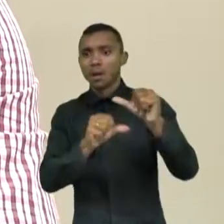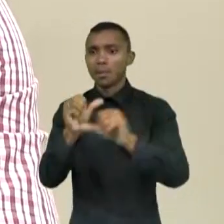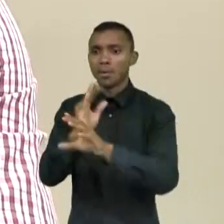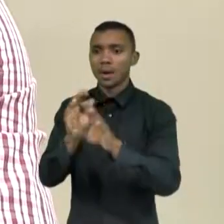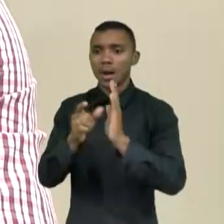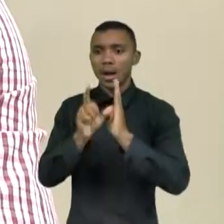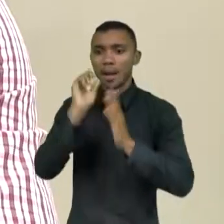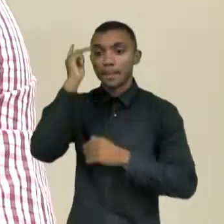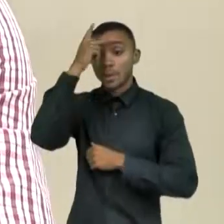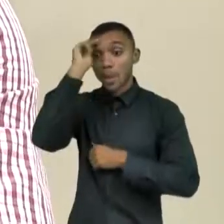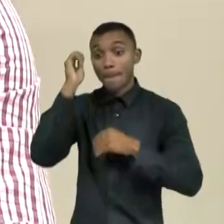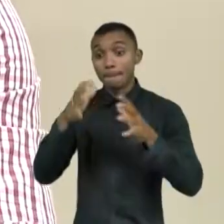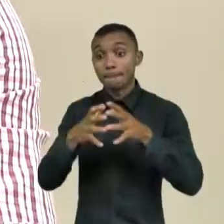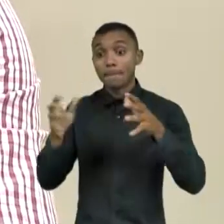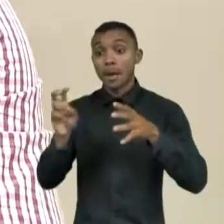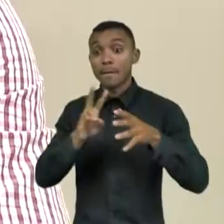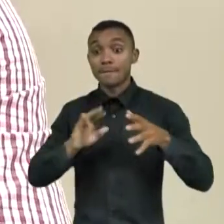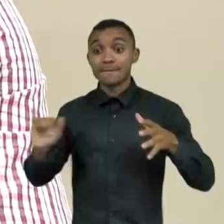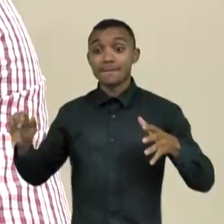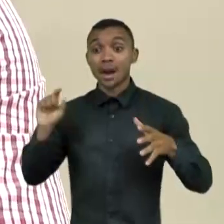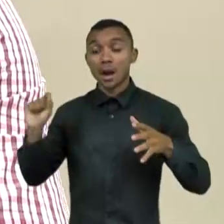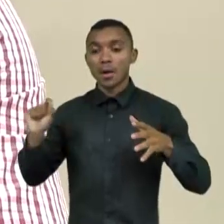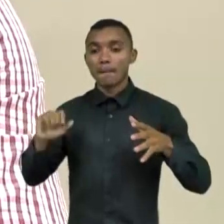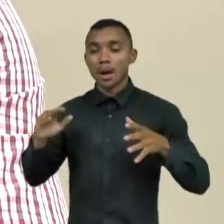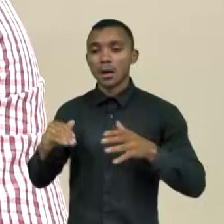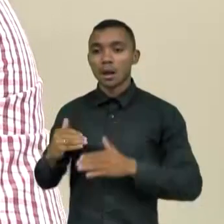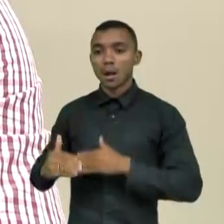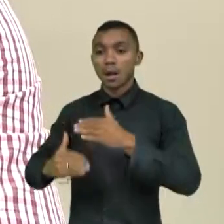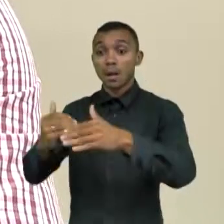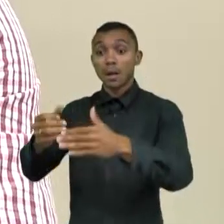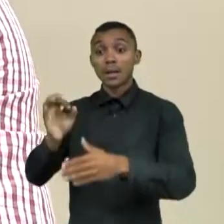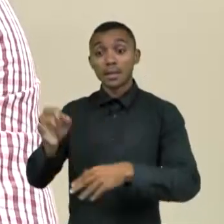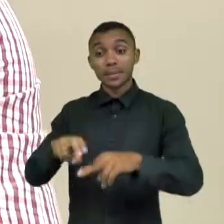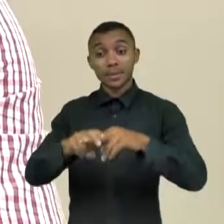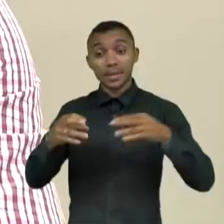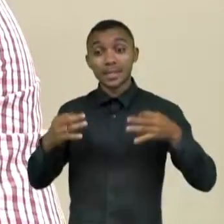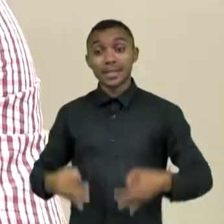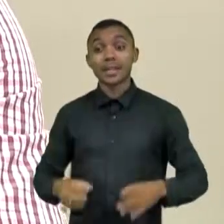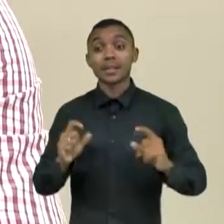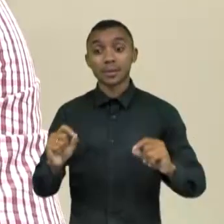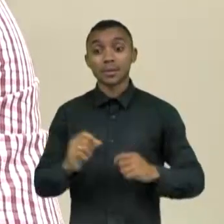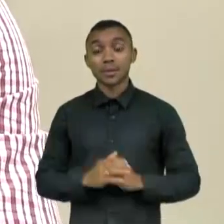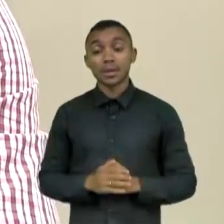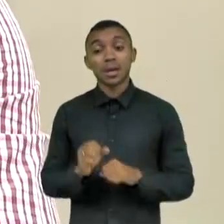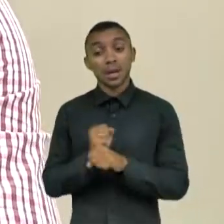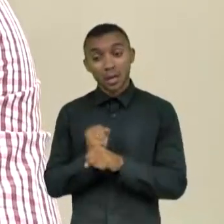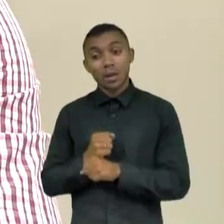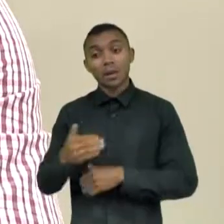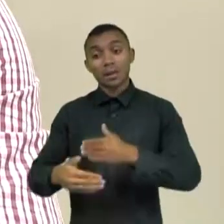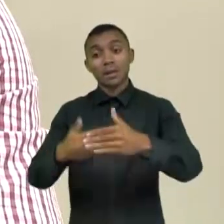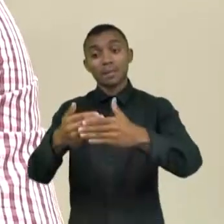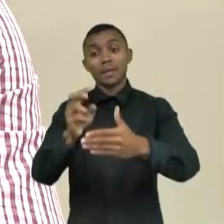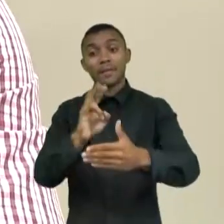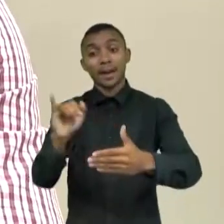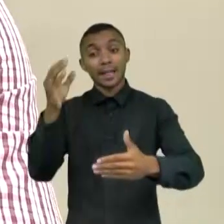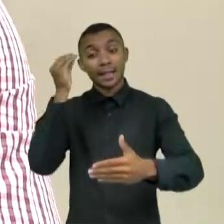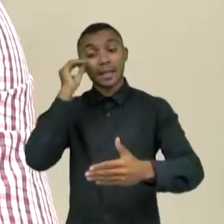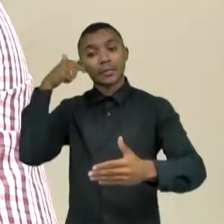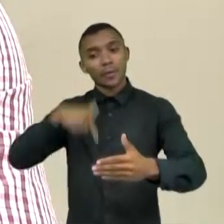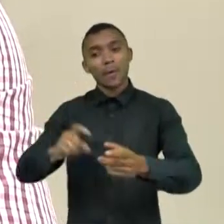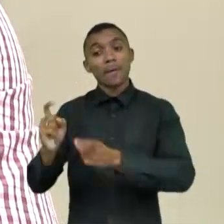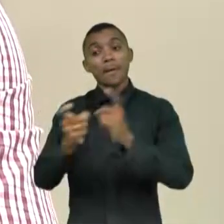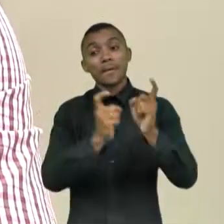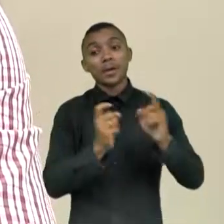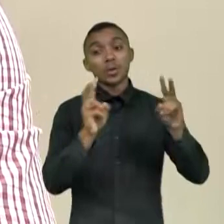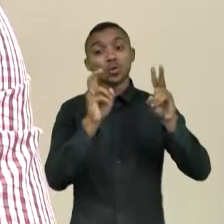pessoas tenham que dar uma parcela um pouco maior. Então, com certeza, daqui a alguns anos, vamos ter que voltar a discutir, a fazer uma